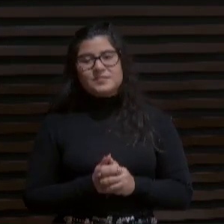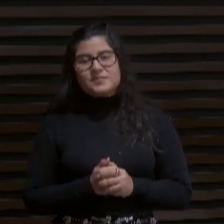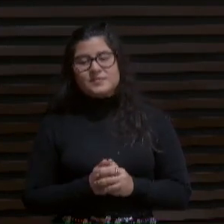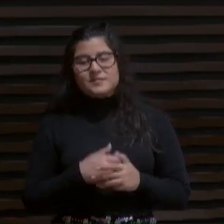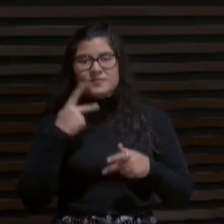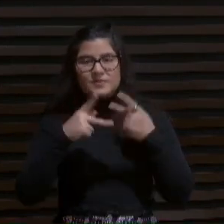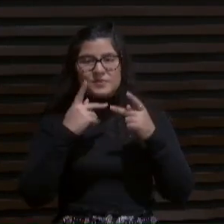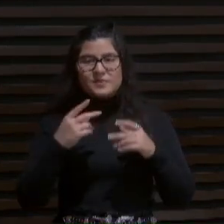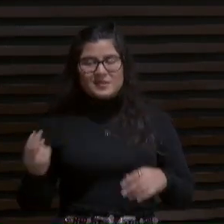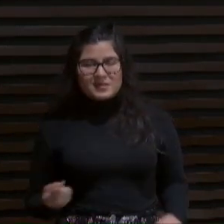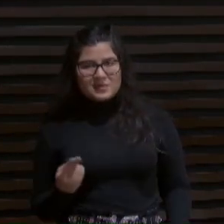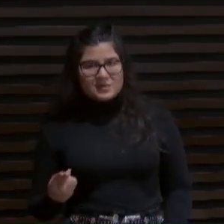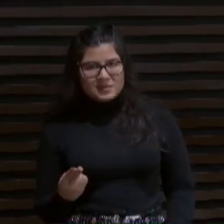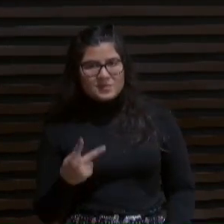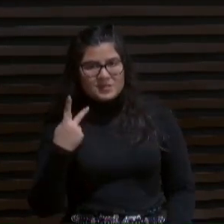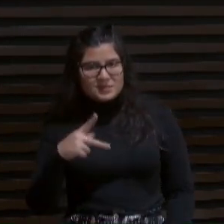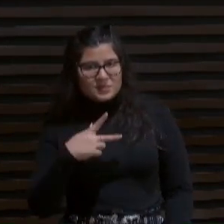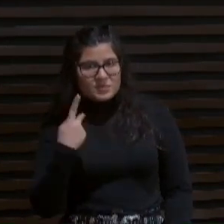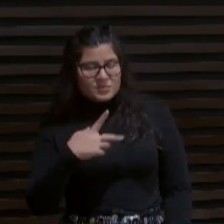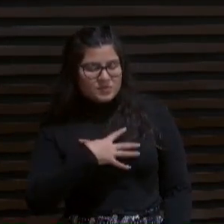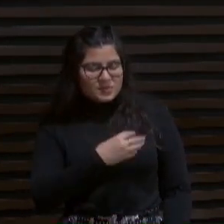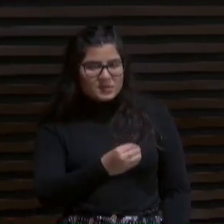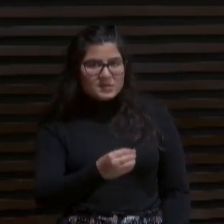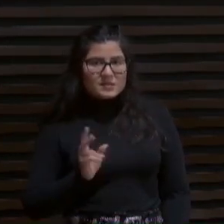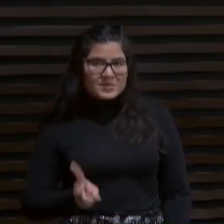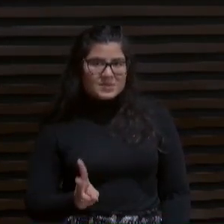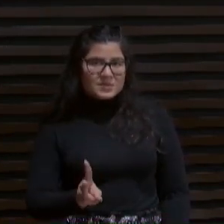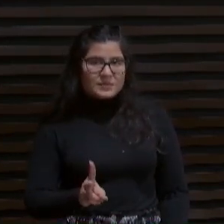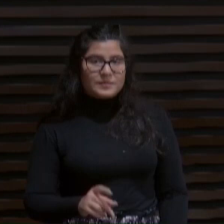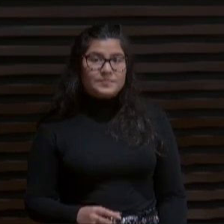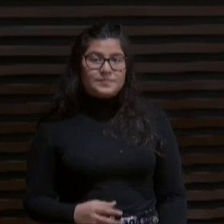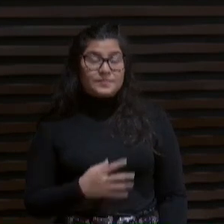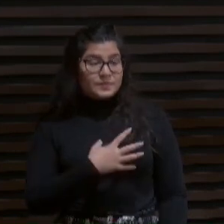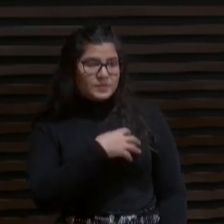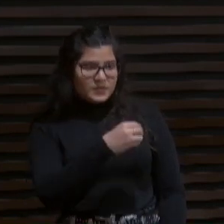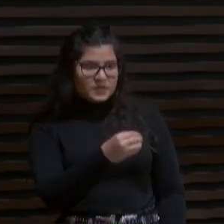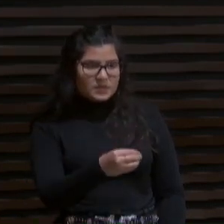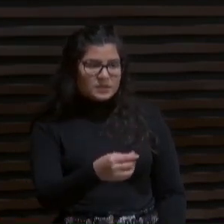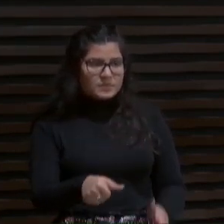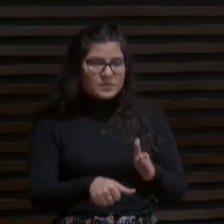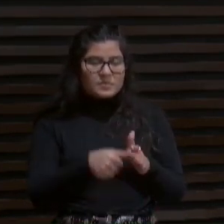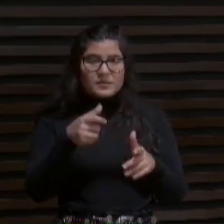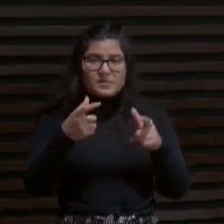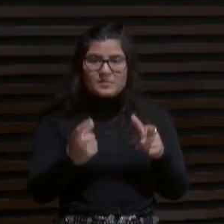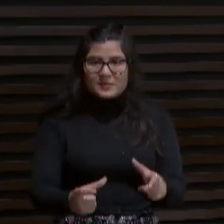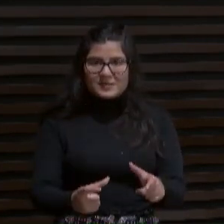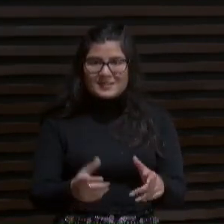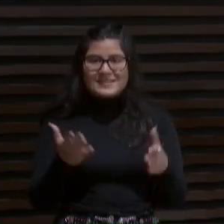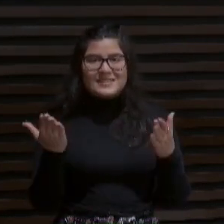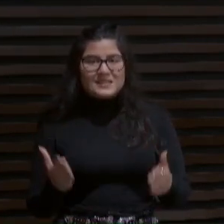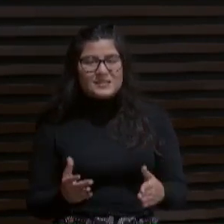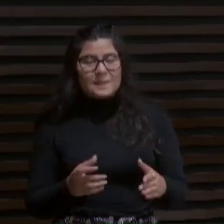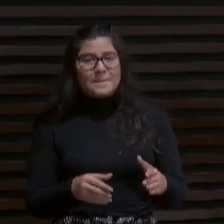perpetuamente, dele e da sua descendência para sempre. Ele herda a primeira parte, já como